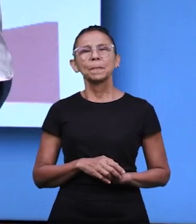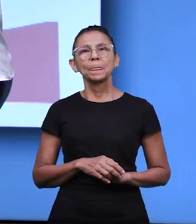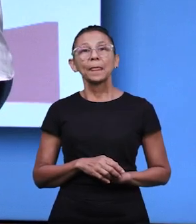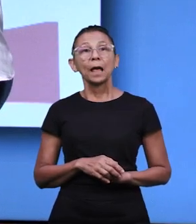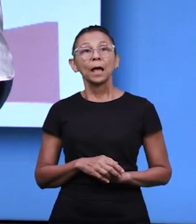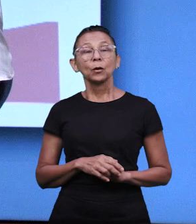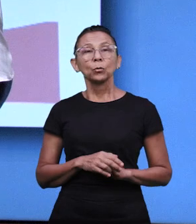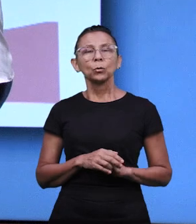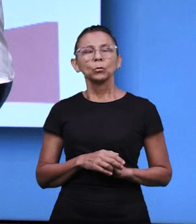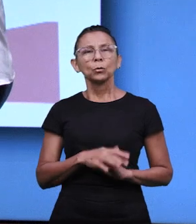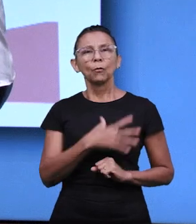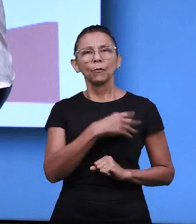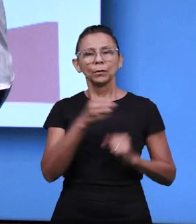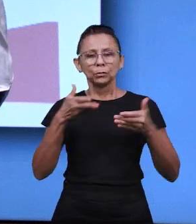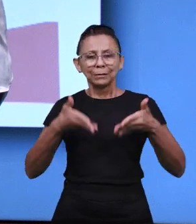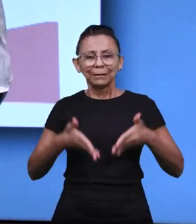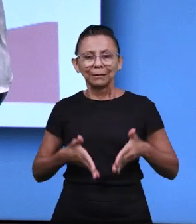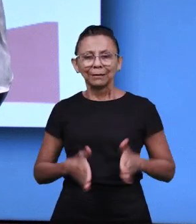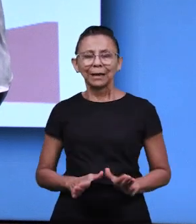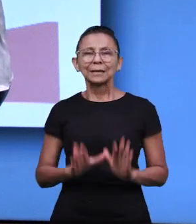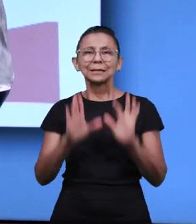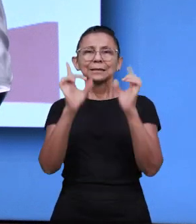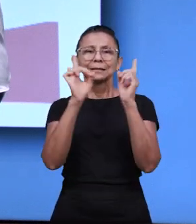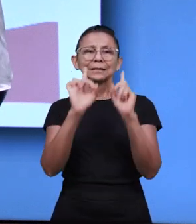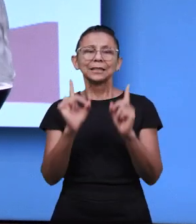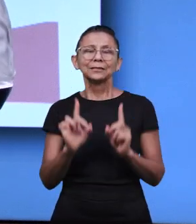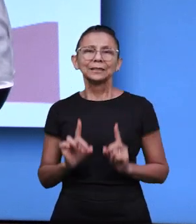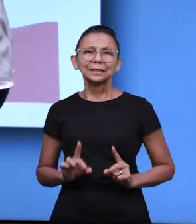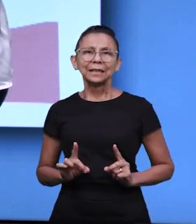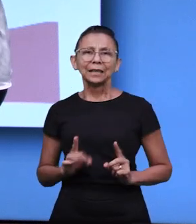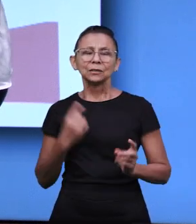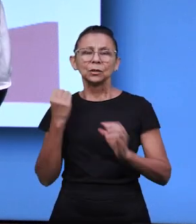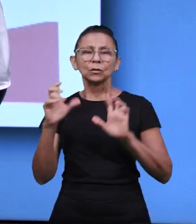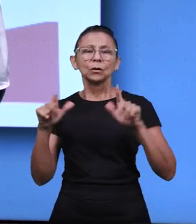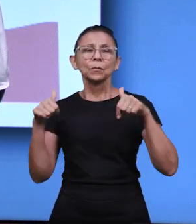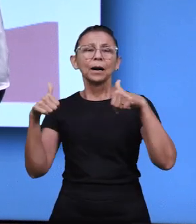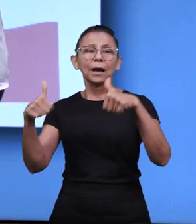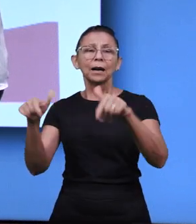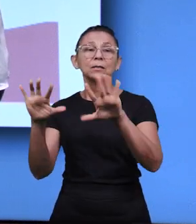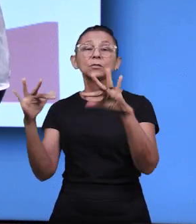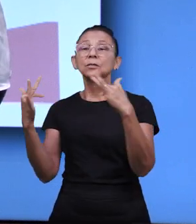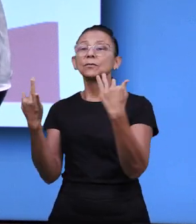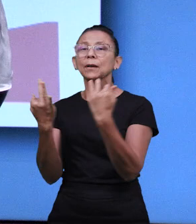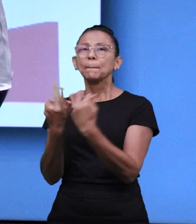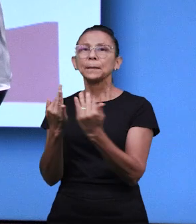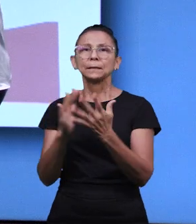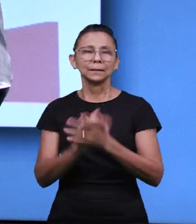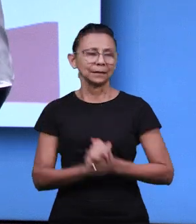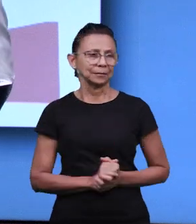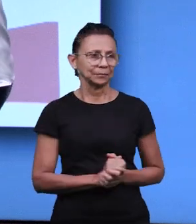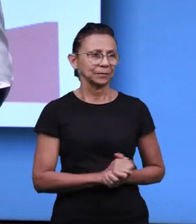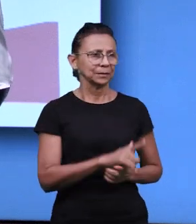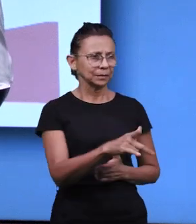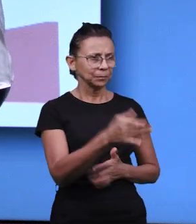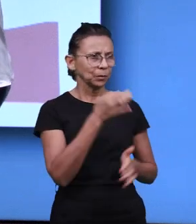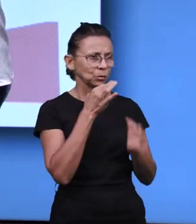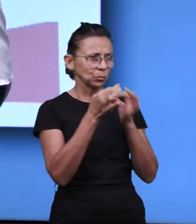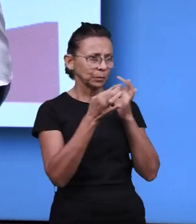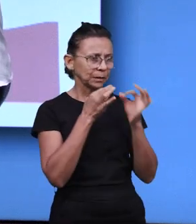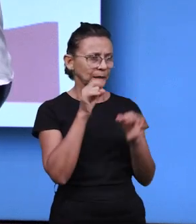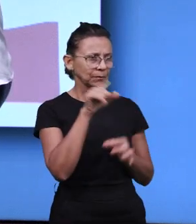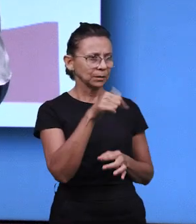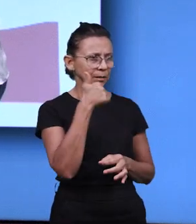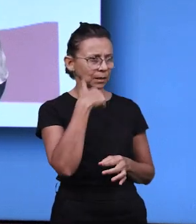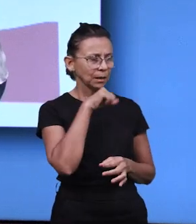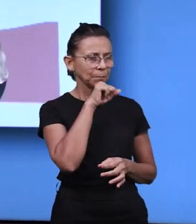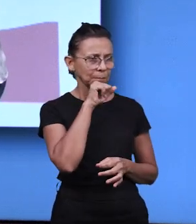com deficiência, de acordo com a sua experiência como profissional nessa área, na saúde mental, e também como mãe de